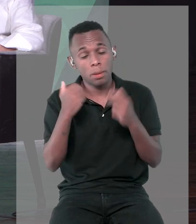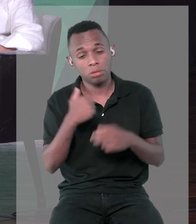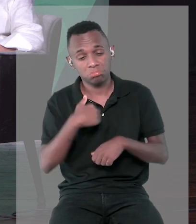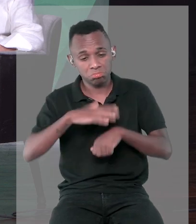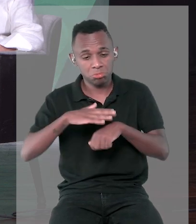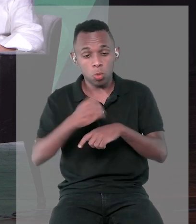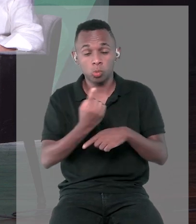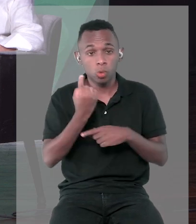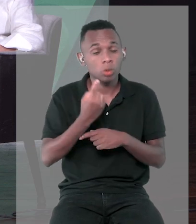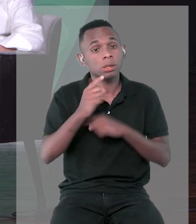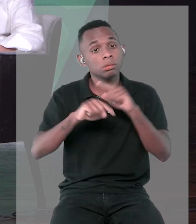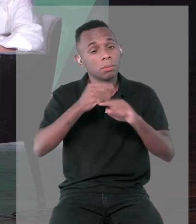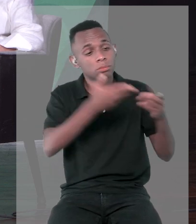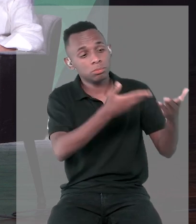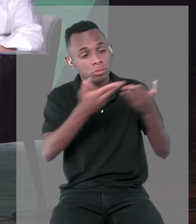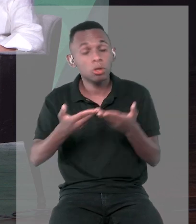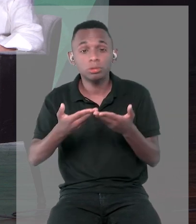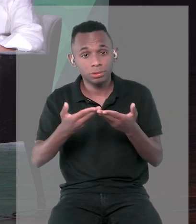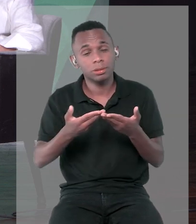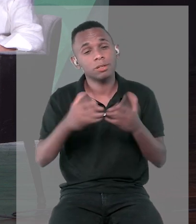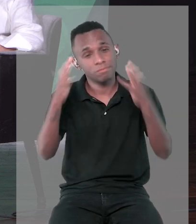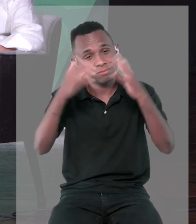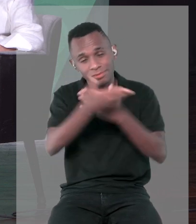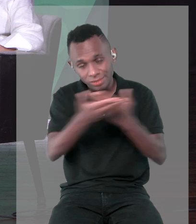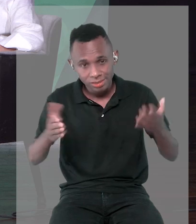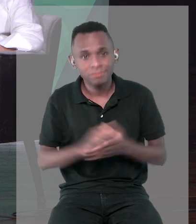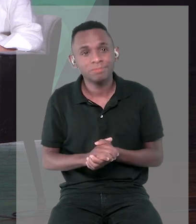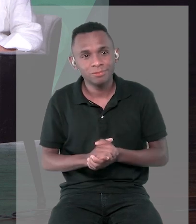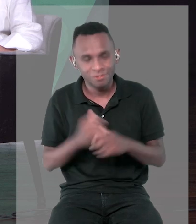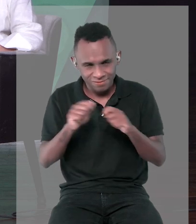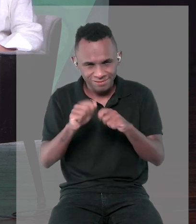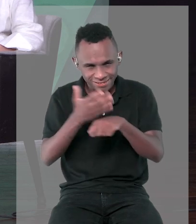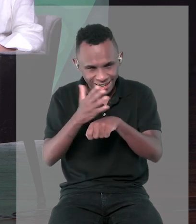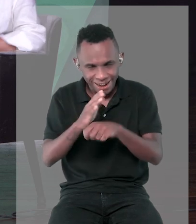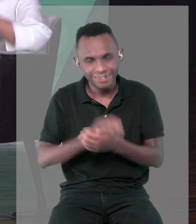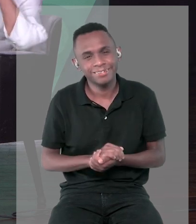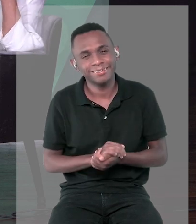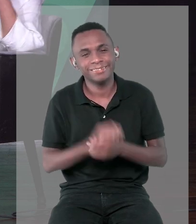sozinho e convido a Nádia para entrar, e aí vocês batem palma. Vamos lá?